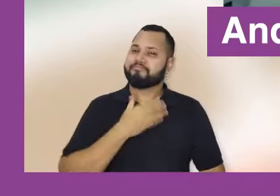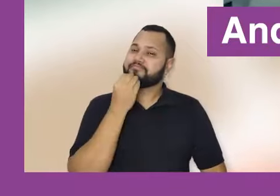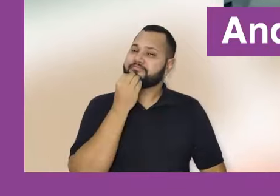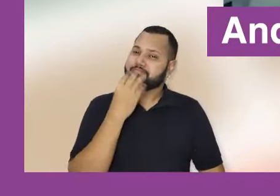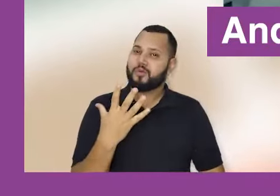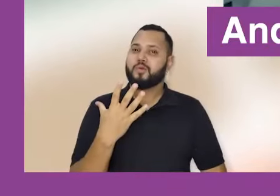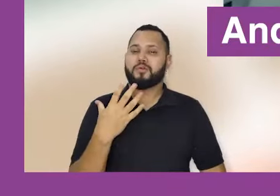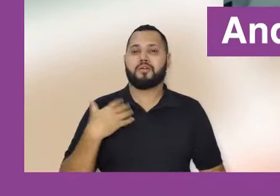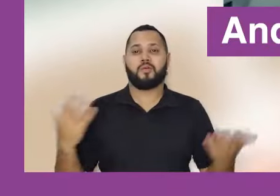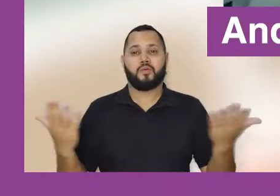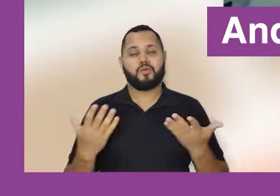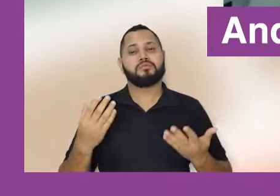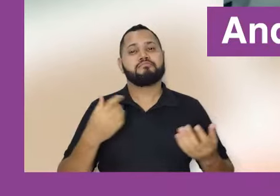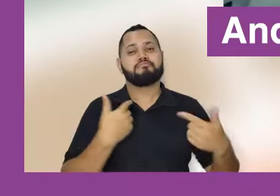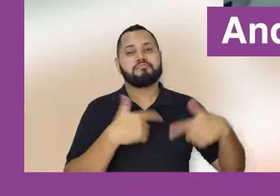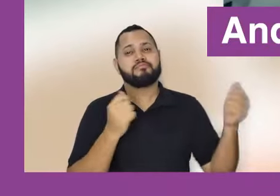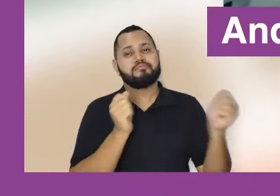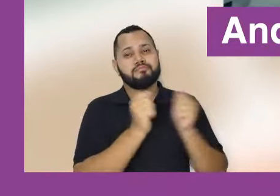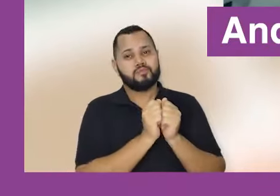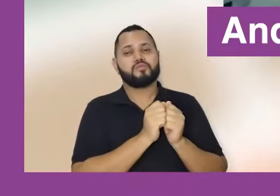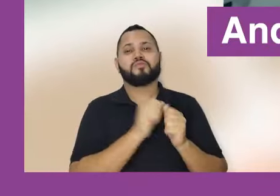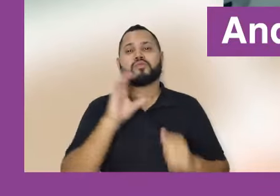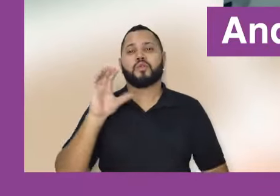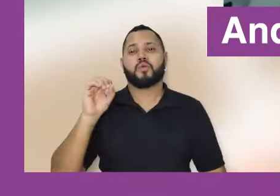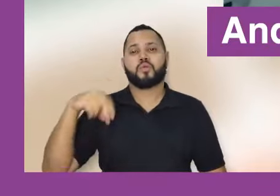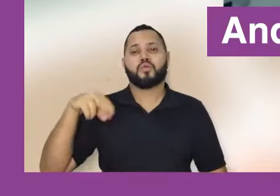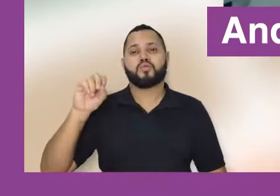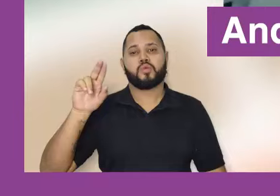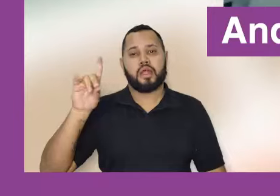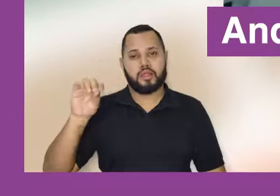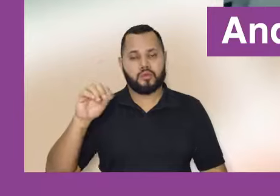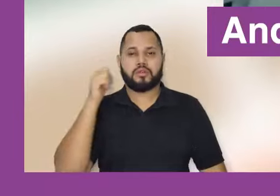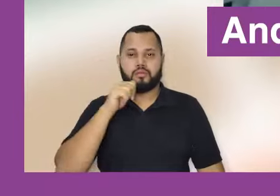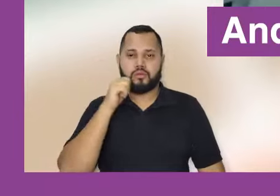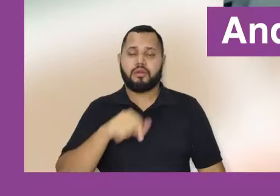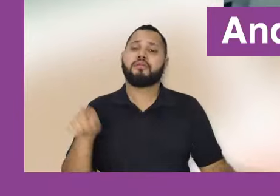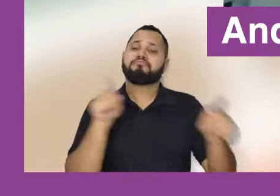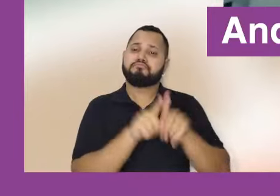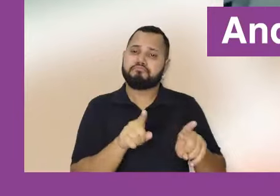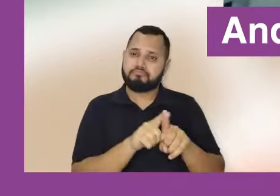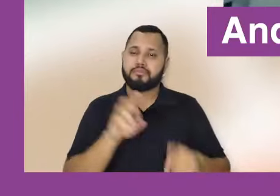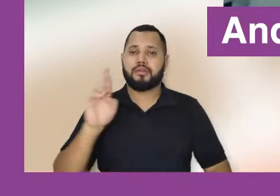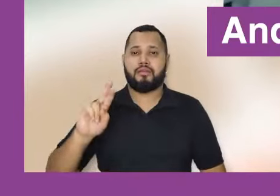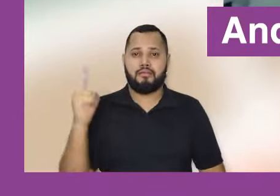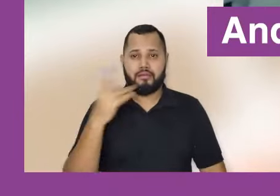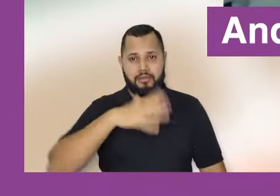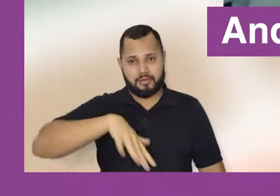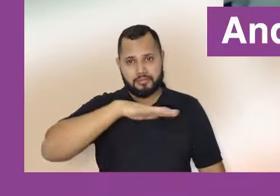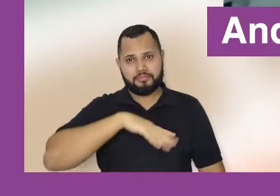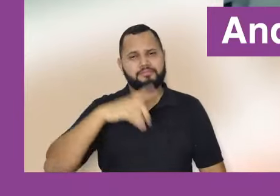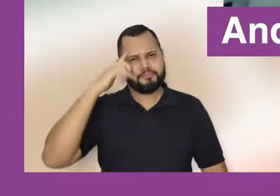privilégio na verdade ter essa oportunidade de trabalhar pertinho da mulher é um privilégio para mim trabalhar e liderar o RH